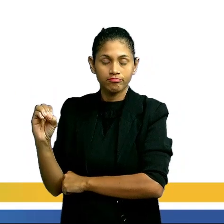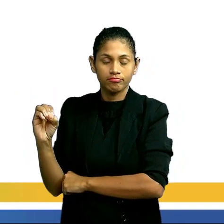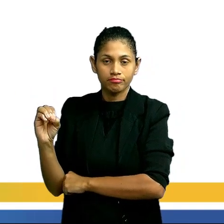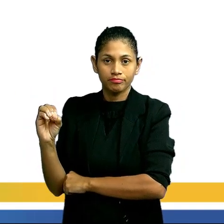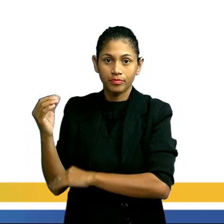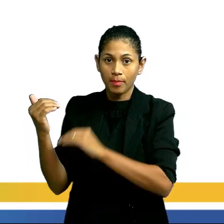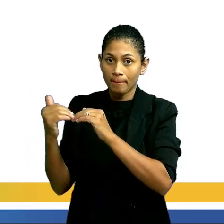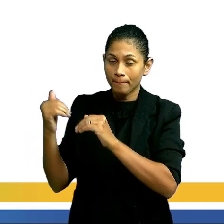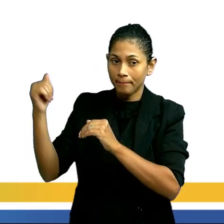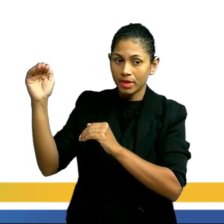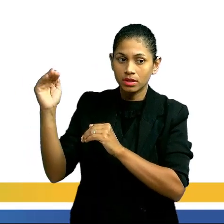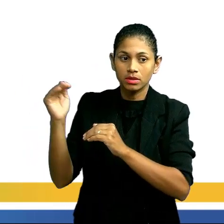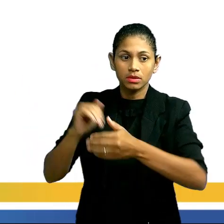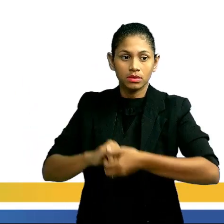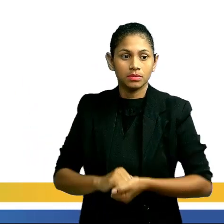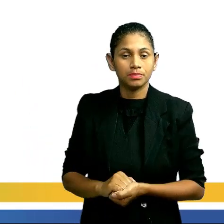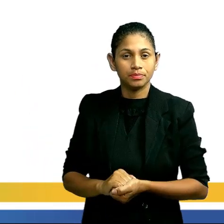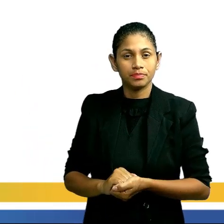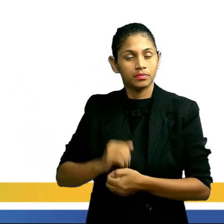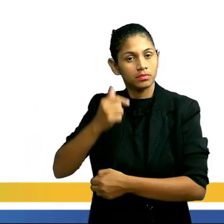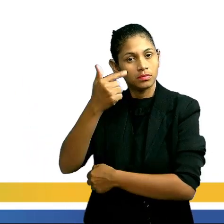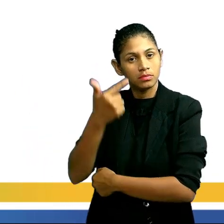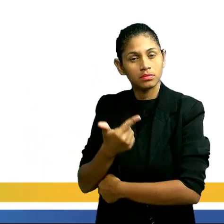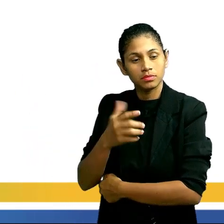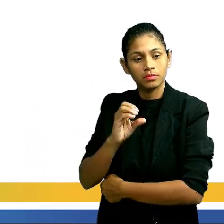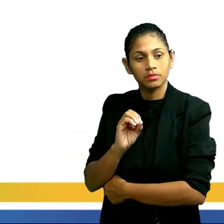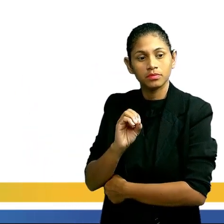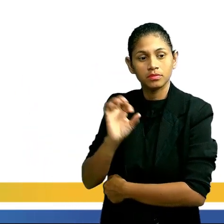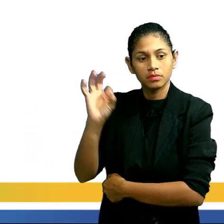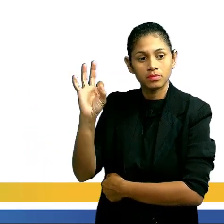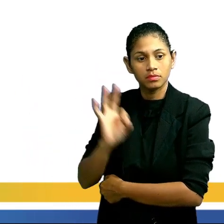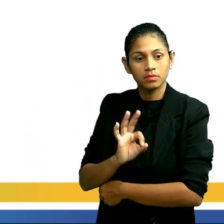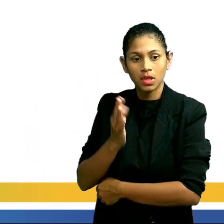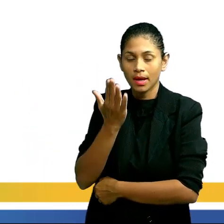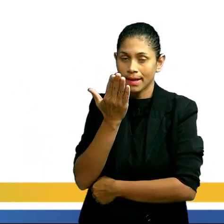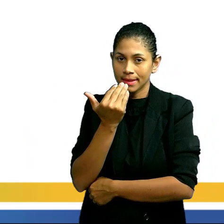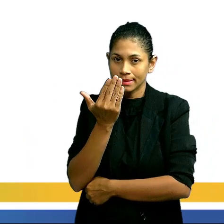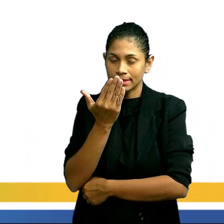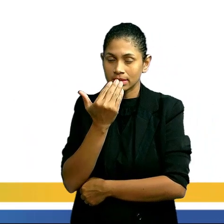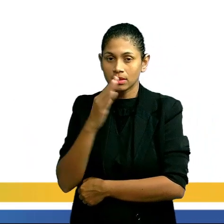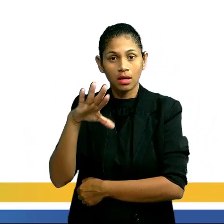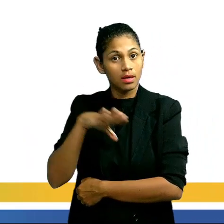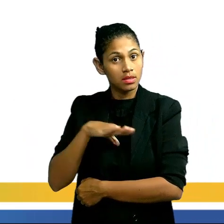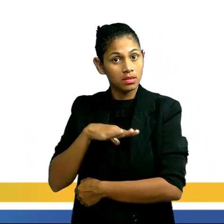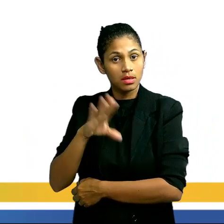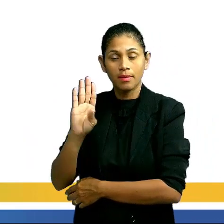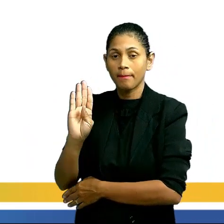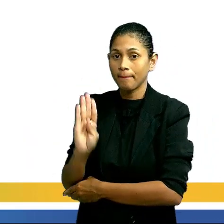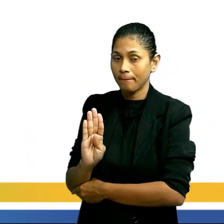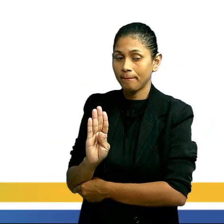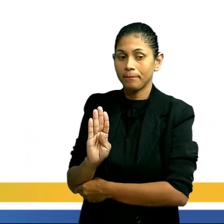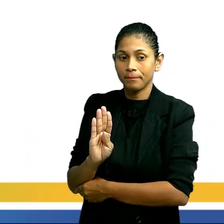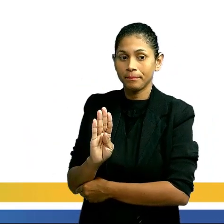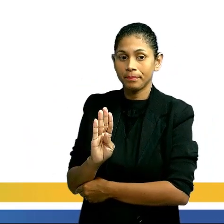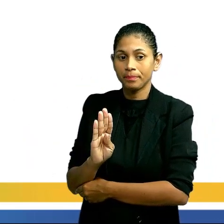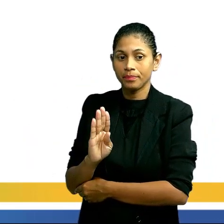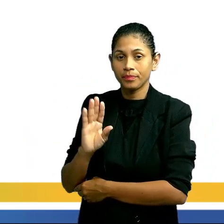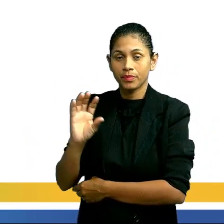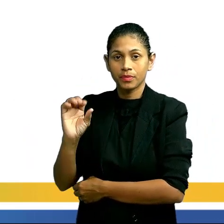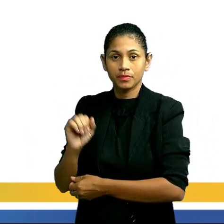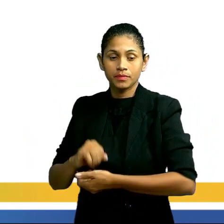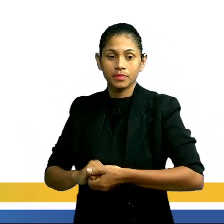20% com alimentação na cidade B. Nós temos, então, que a alimentação na cidade B é